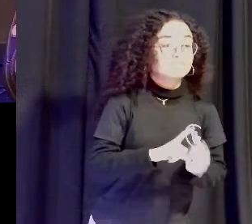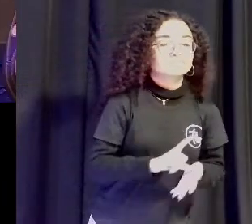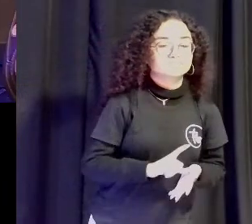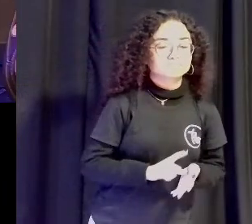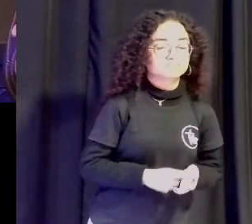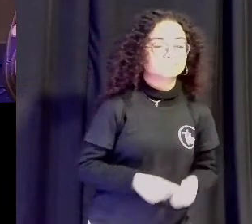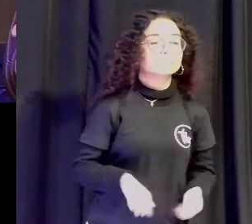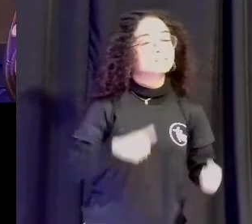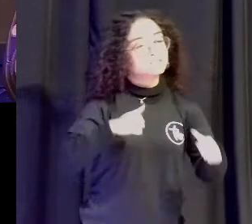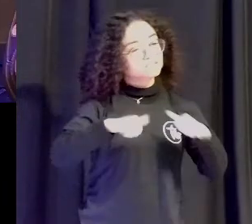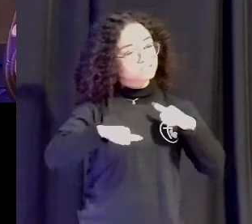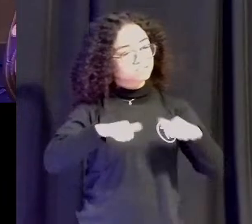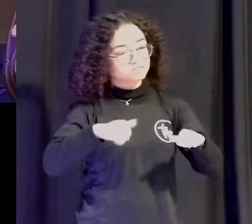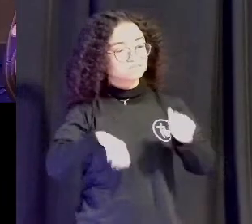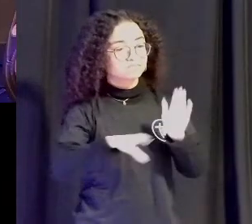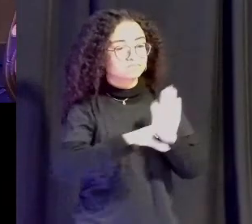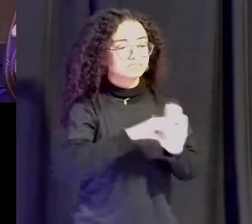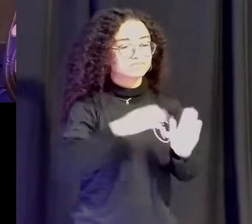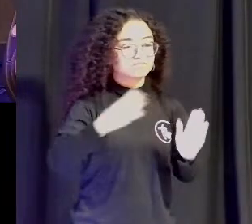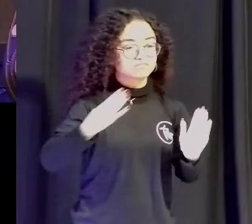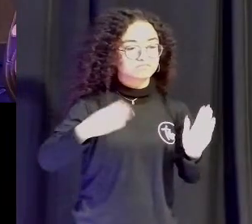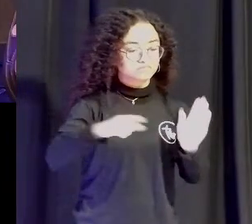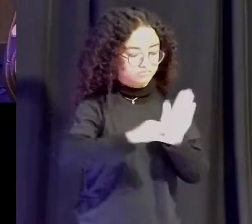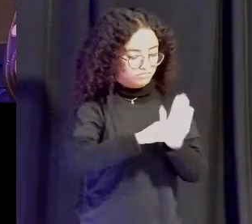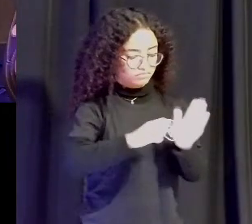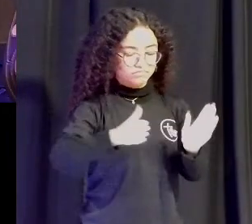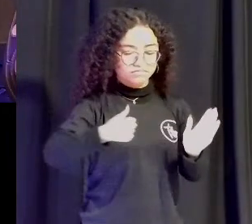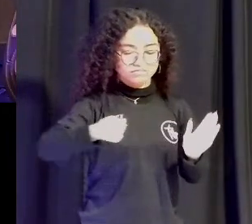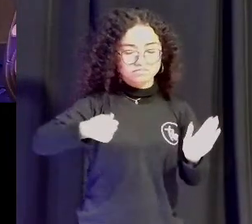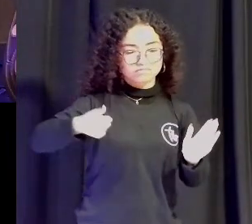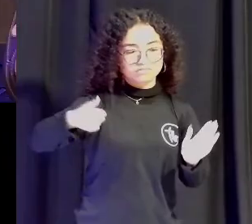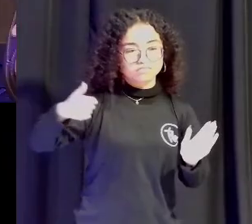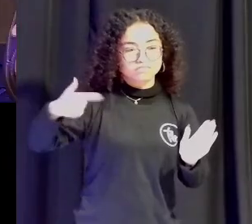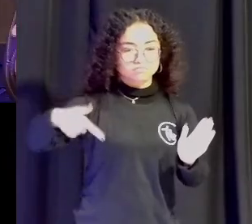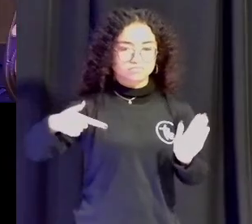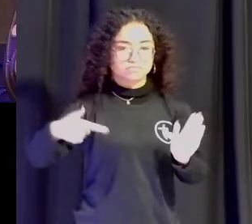Em Atos, no capítulo 4, no verso 12 desse capítulo 4,